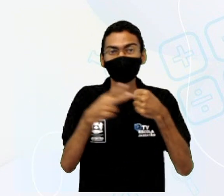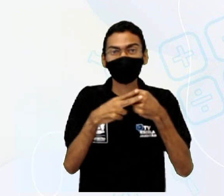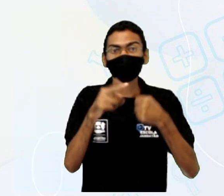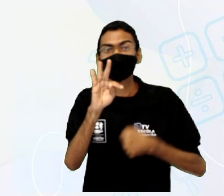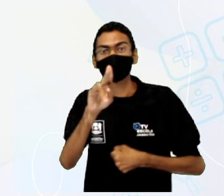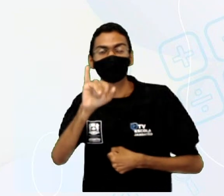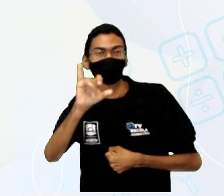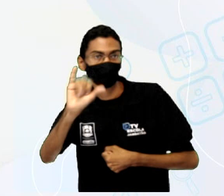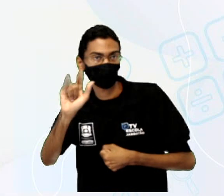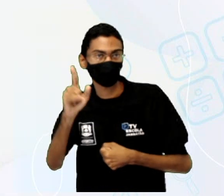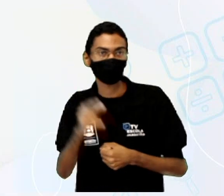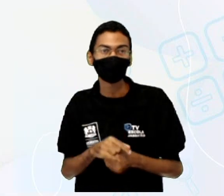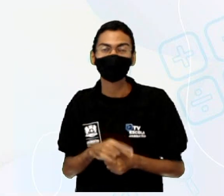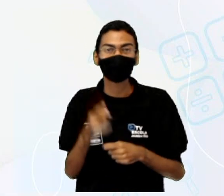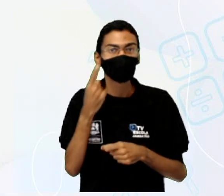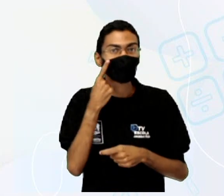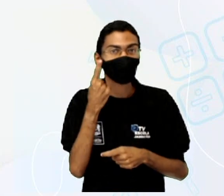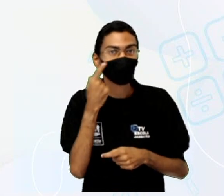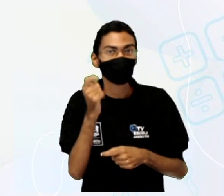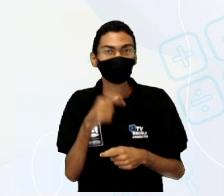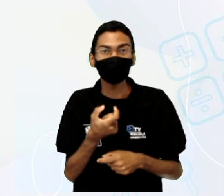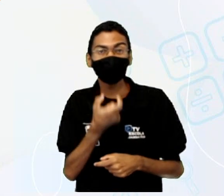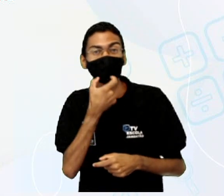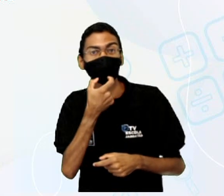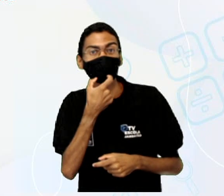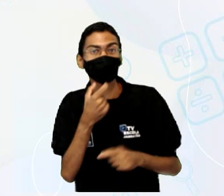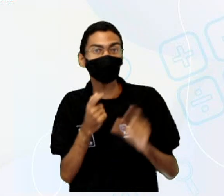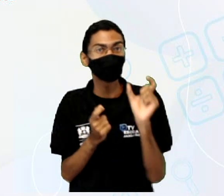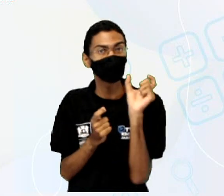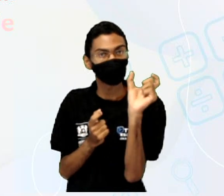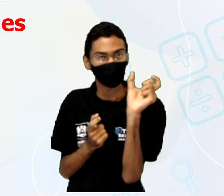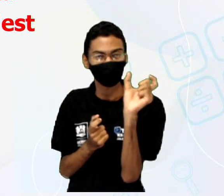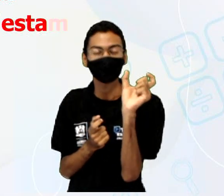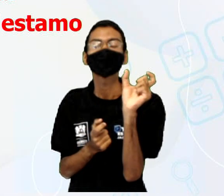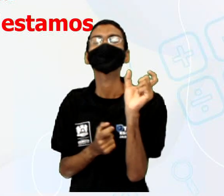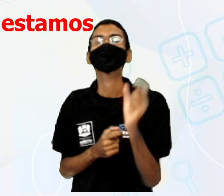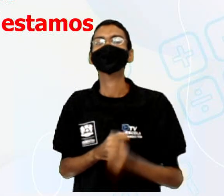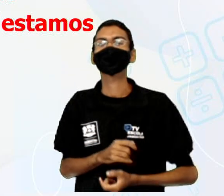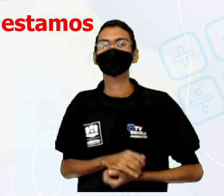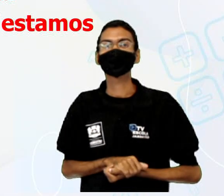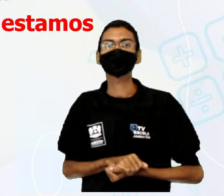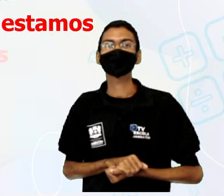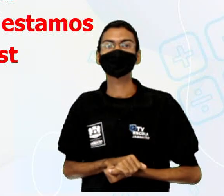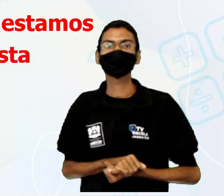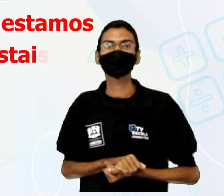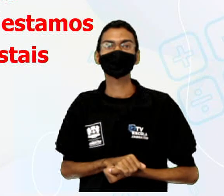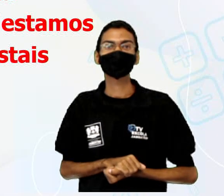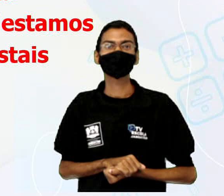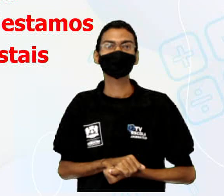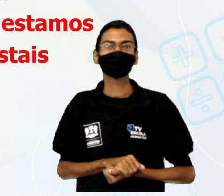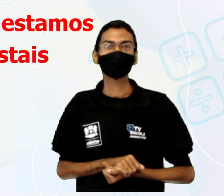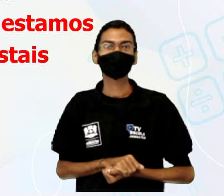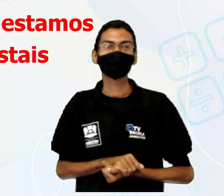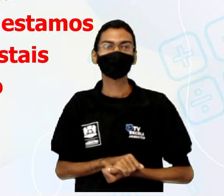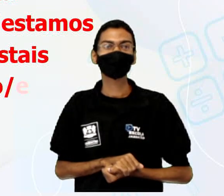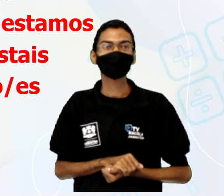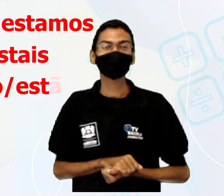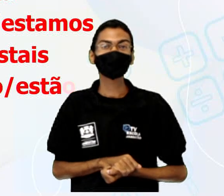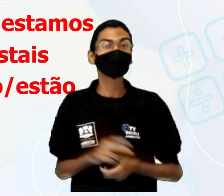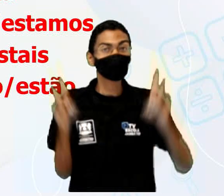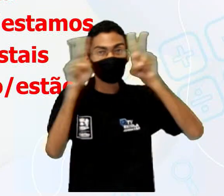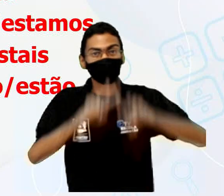is, she is, it is, we are, you are e they are. Então, a